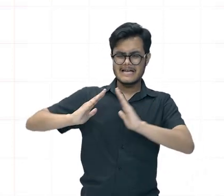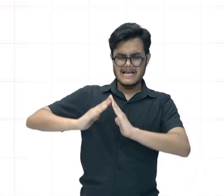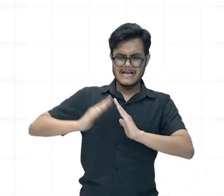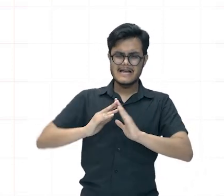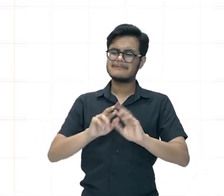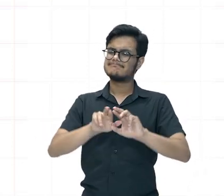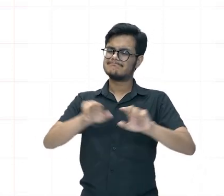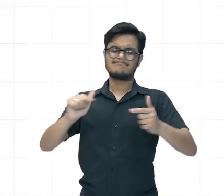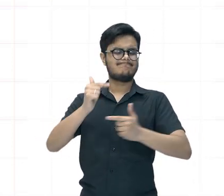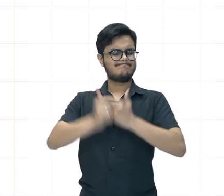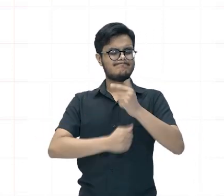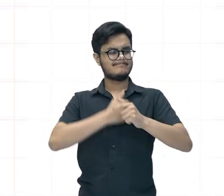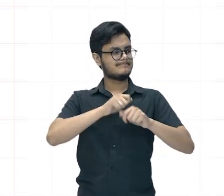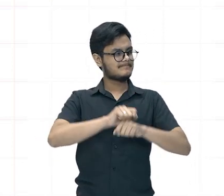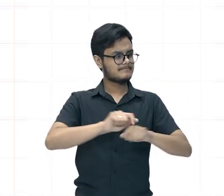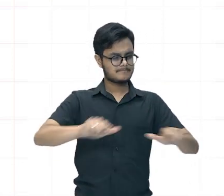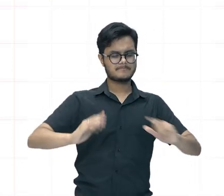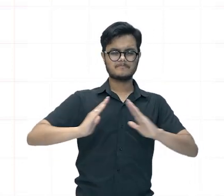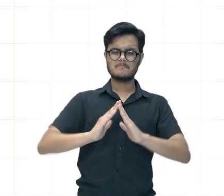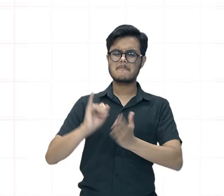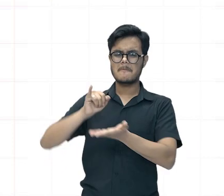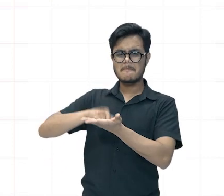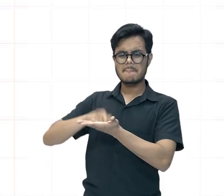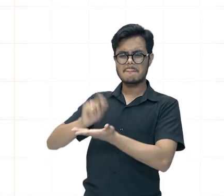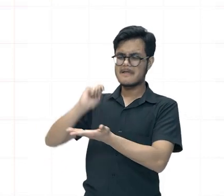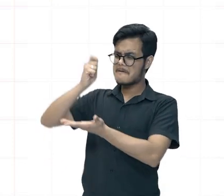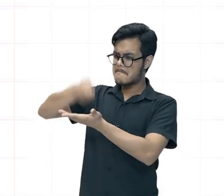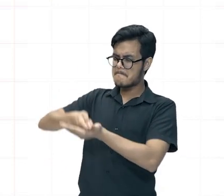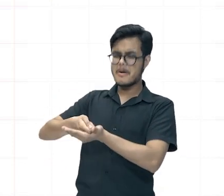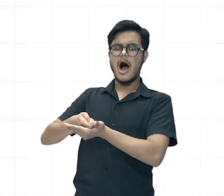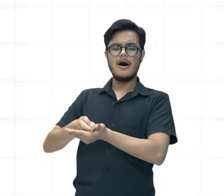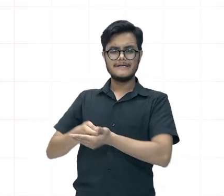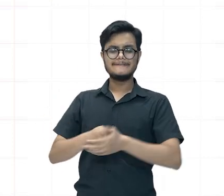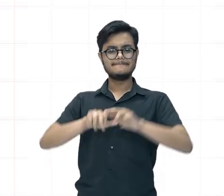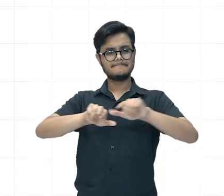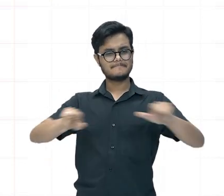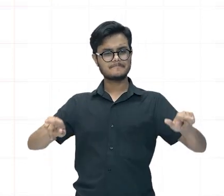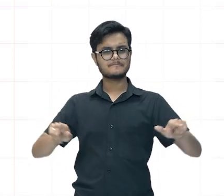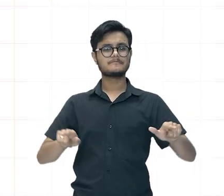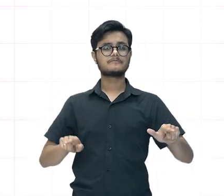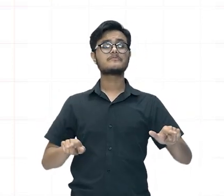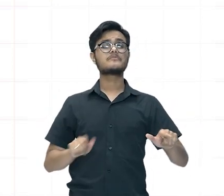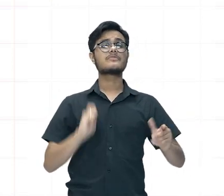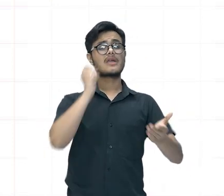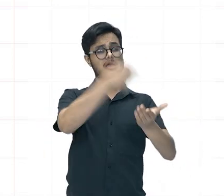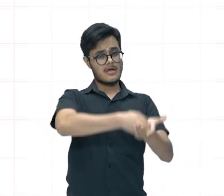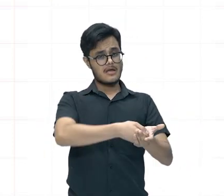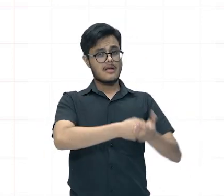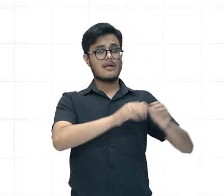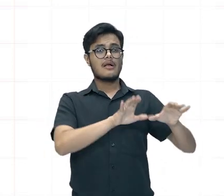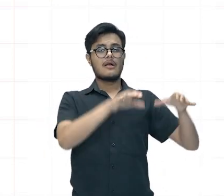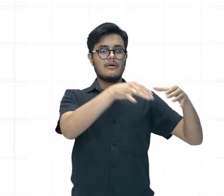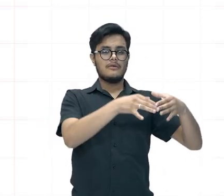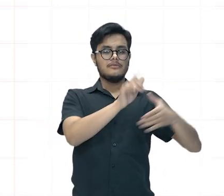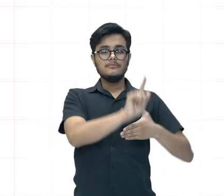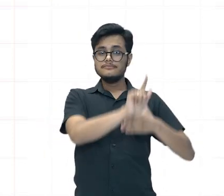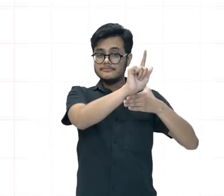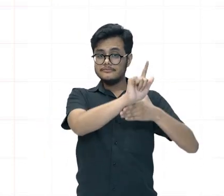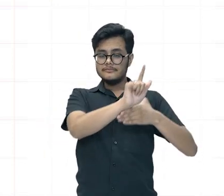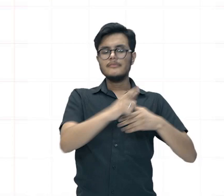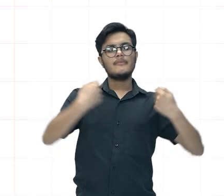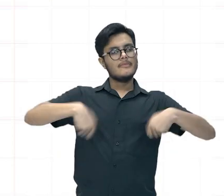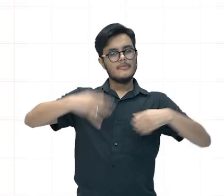com os serviços domésticos, pagavam impostos, sustentavam quem? O clero e a nobreza. Guarda aí na tua memória,